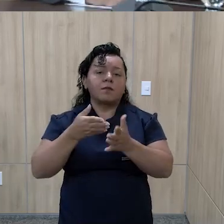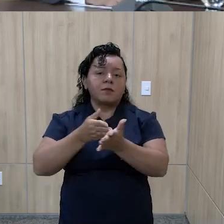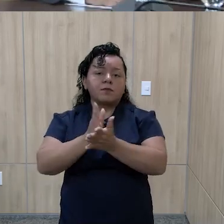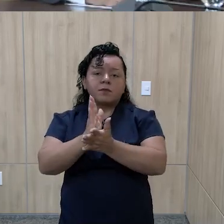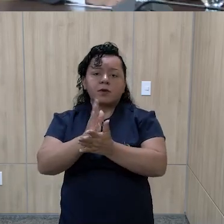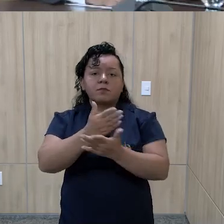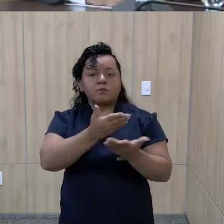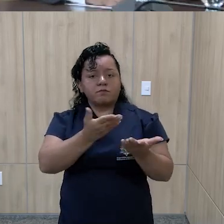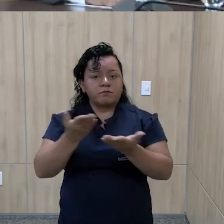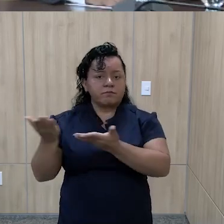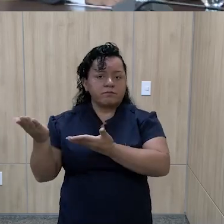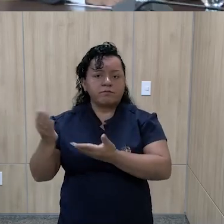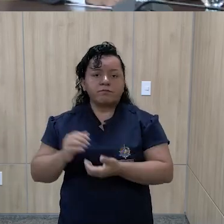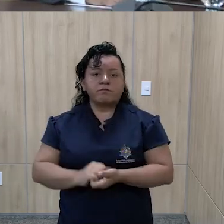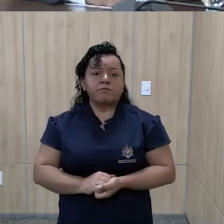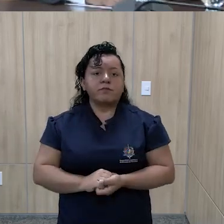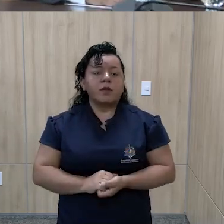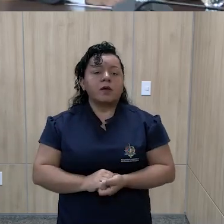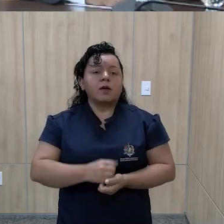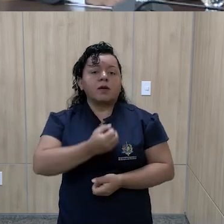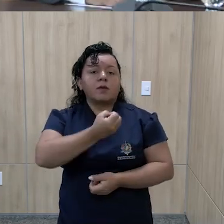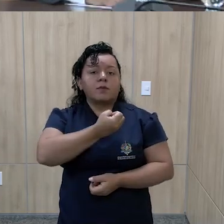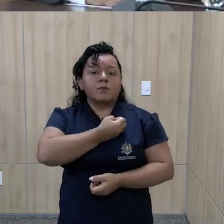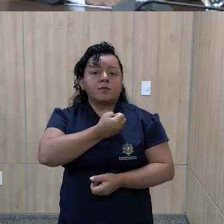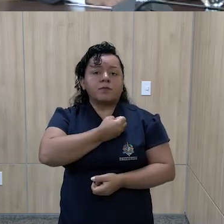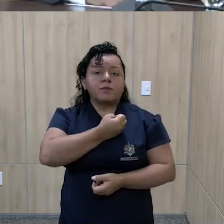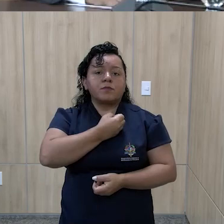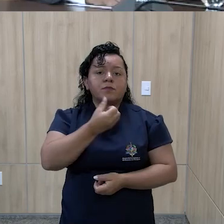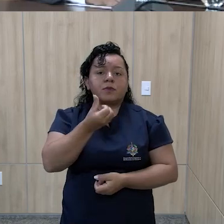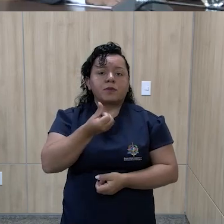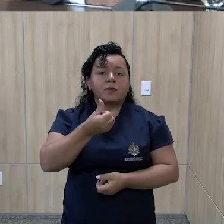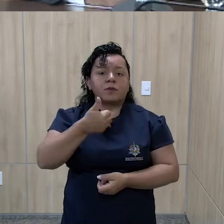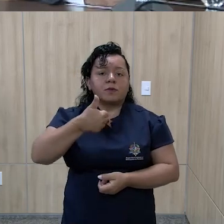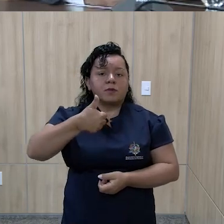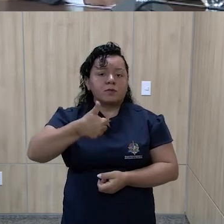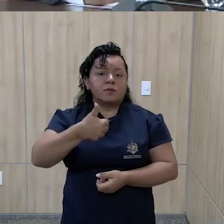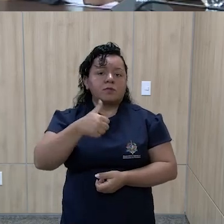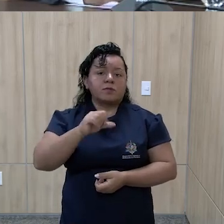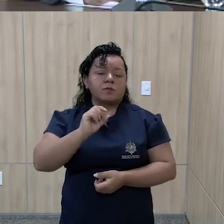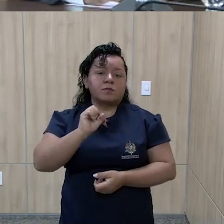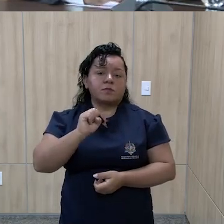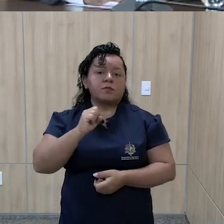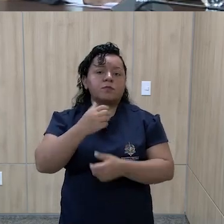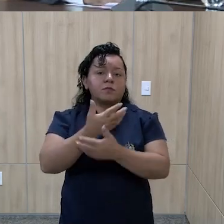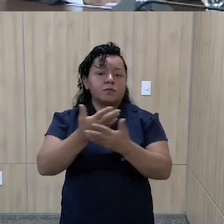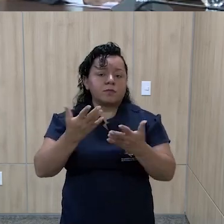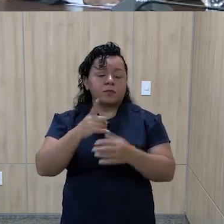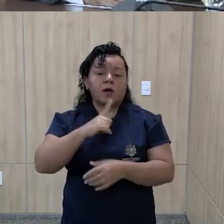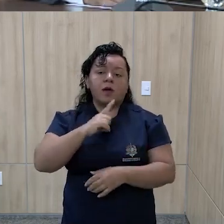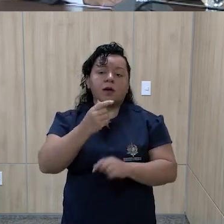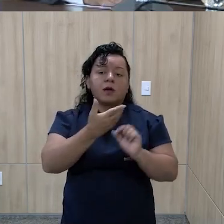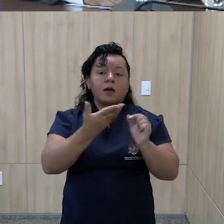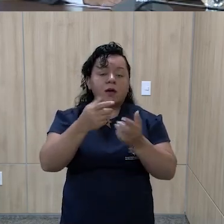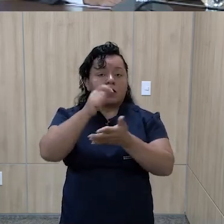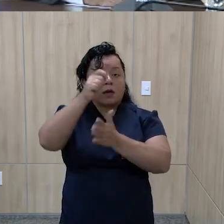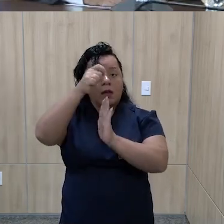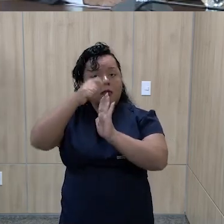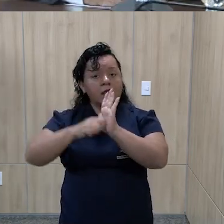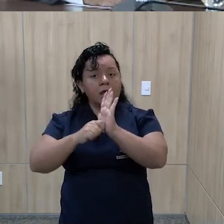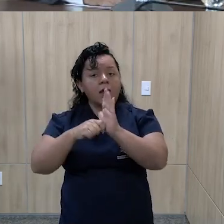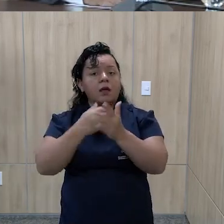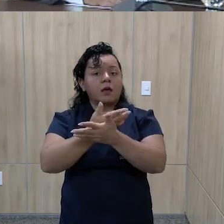unanimidade segue a tramitação projeto de lei número 168 de 2023 de autoria Deputado delegado